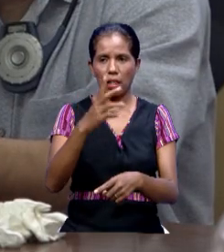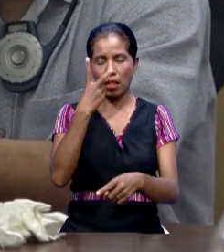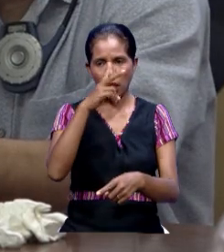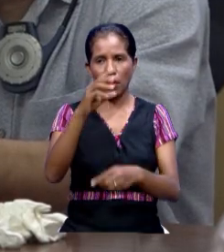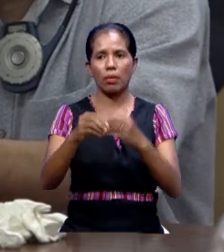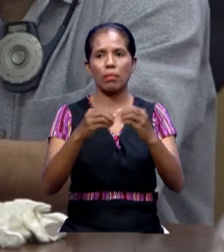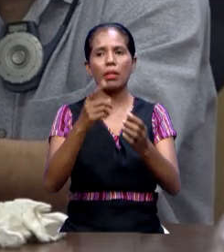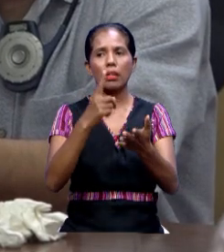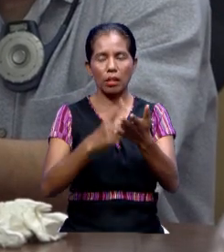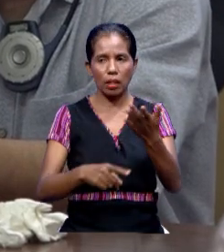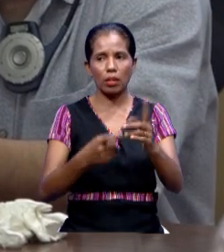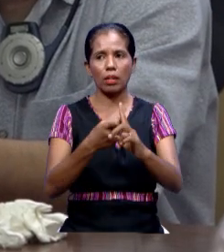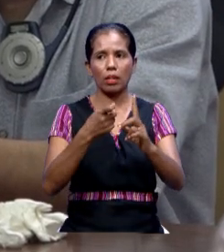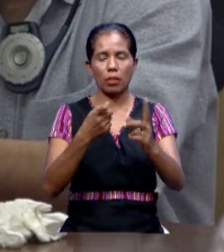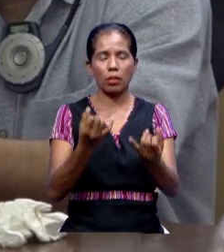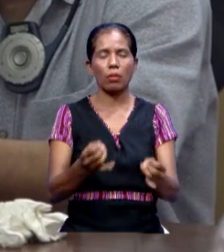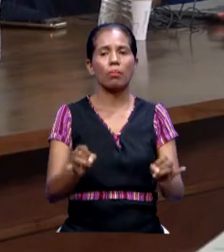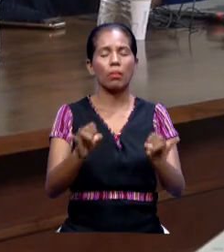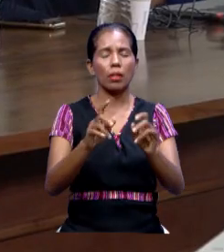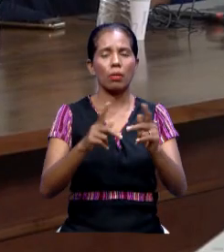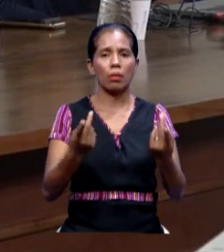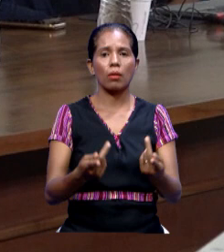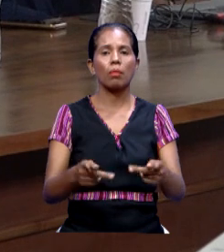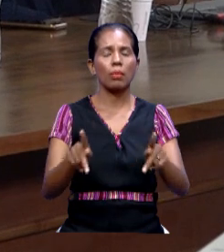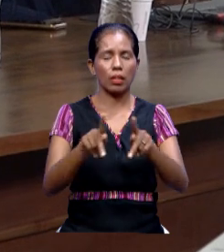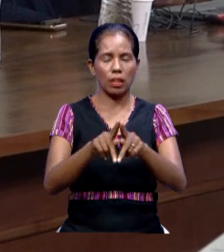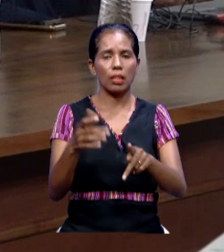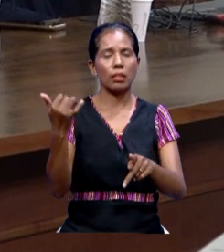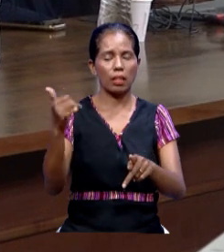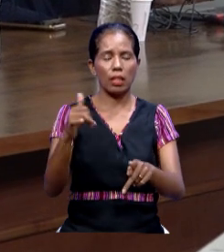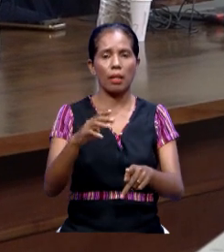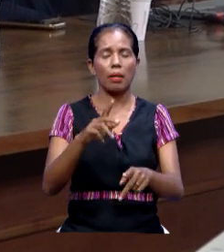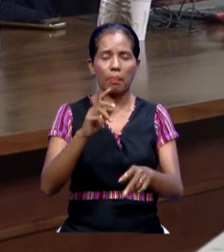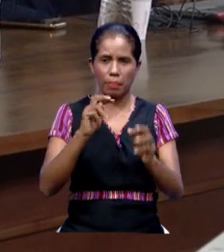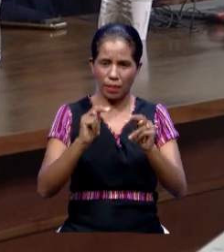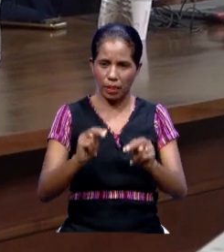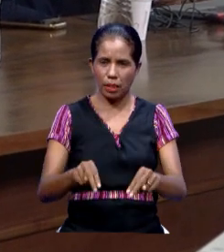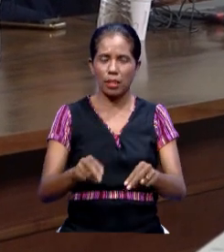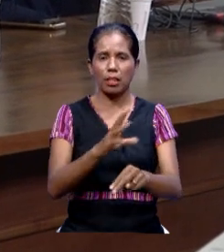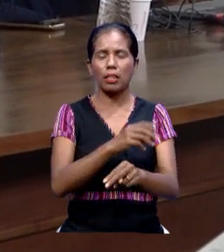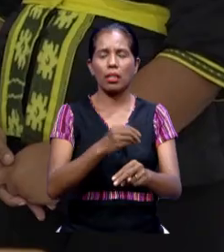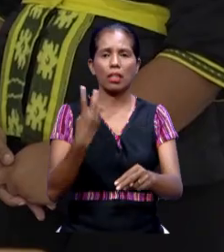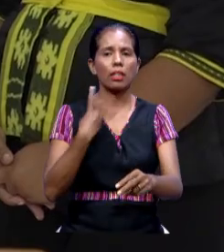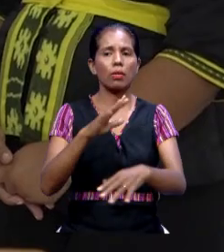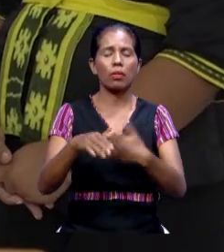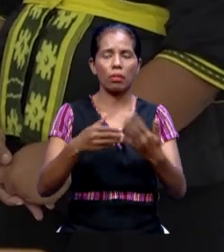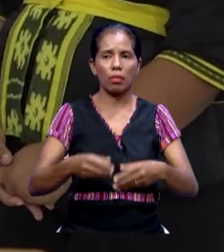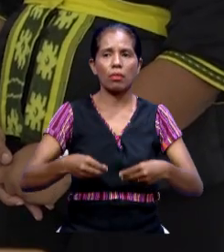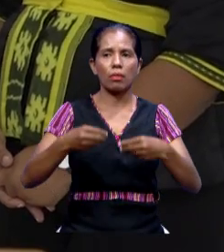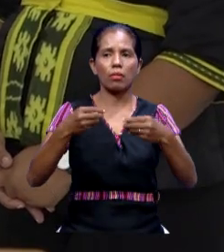maka husi parti empresa sira precisa, nomos parti trabalhador sira precisa, para ito hutu belefo resultado